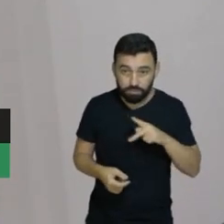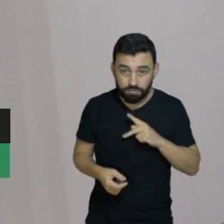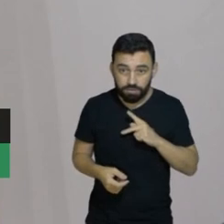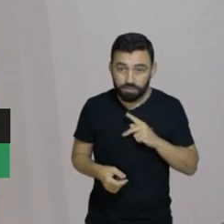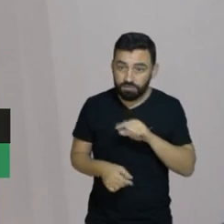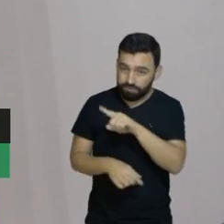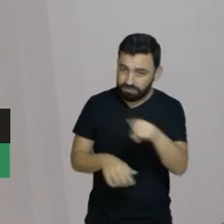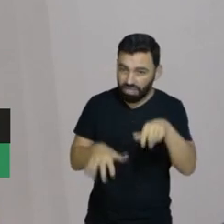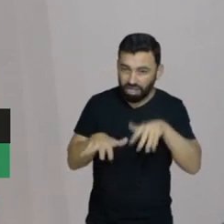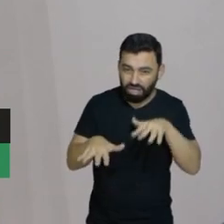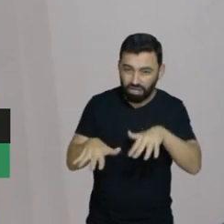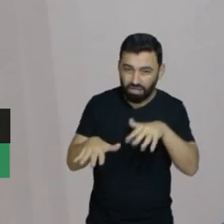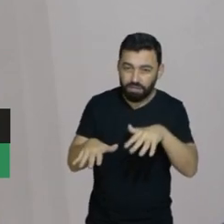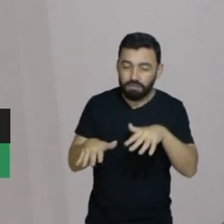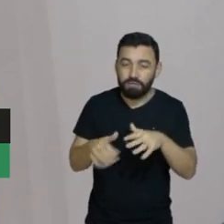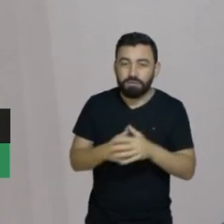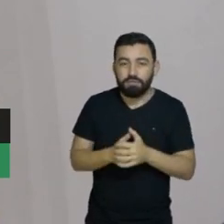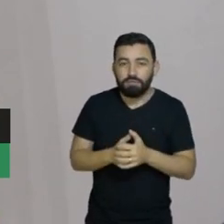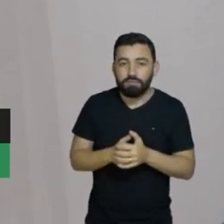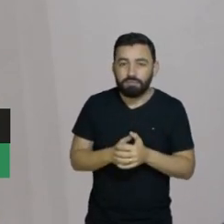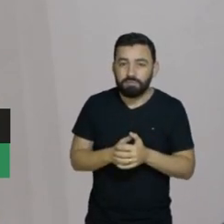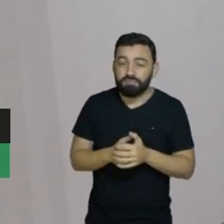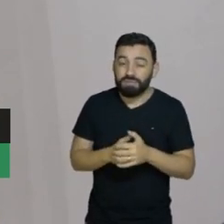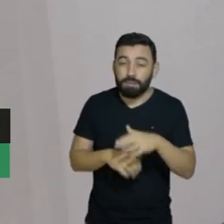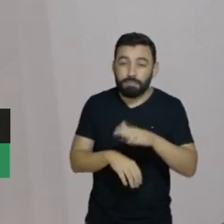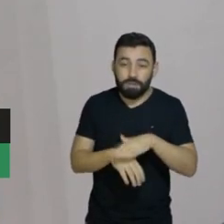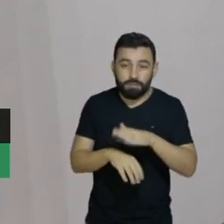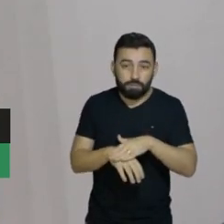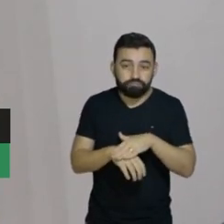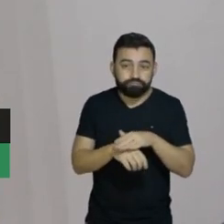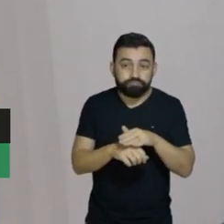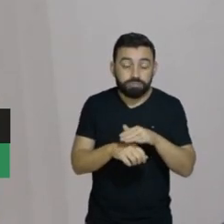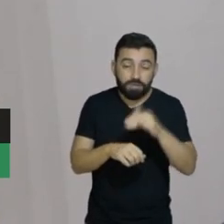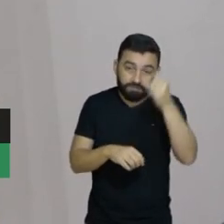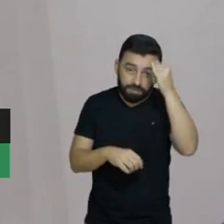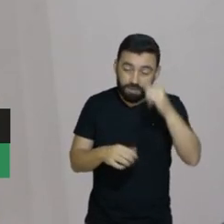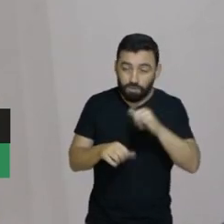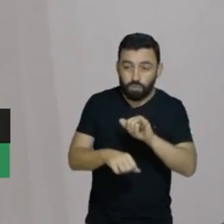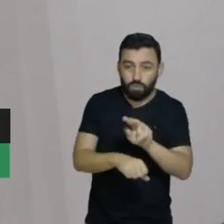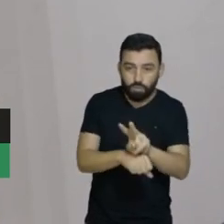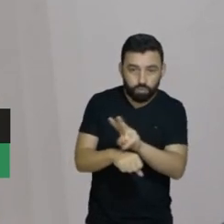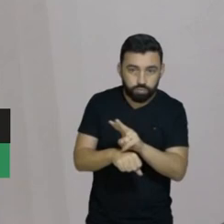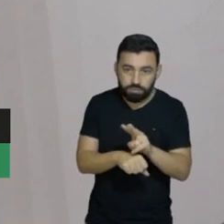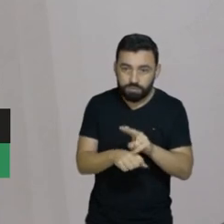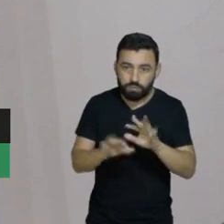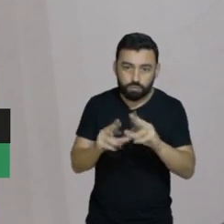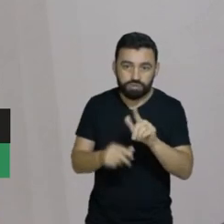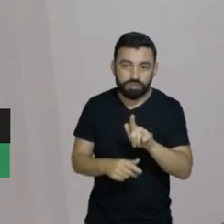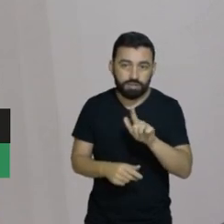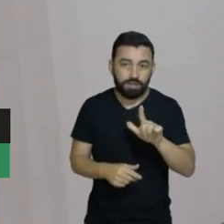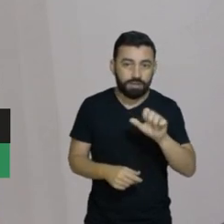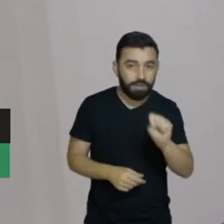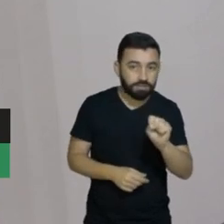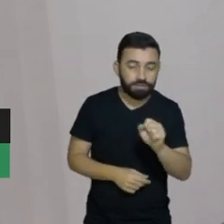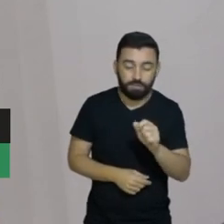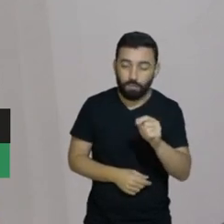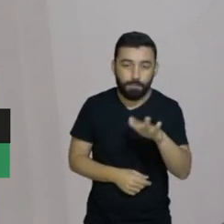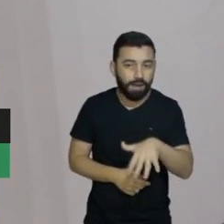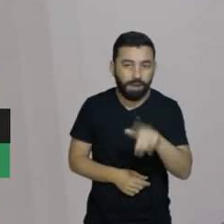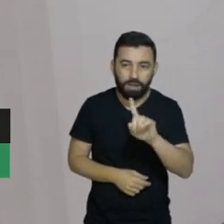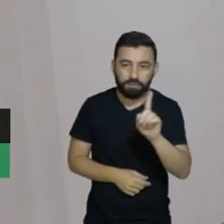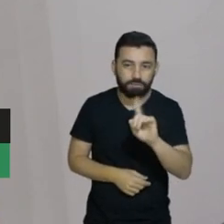ativista, militante, olha só, as ações de proteção à população GLS não são baratas nesse país.